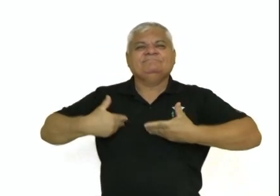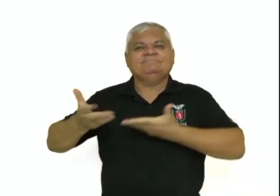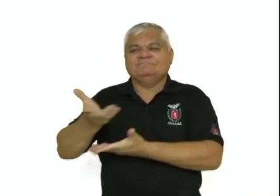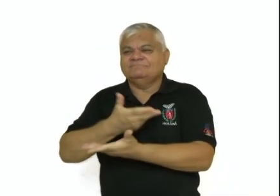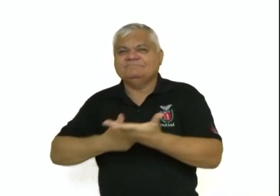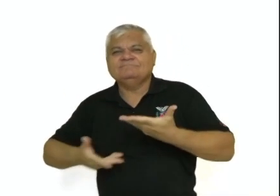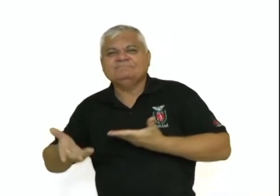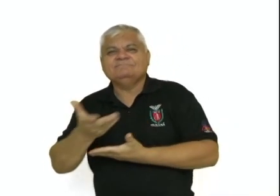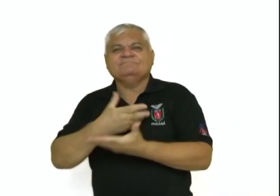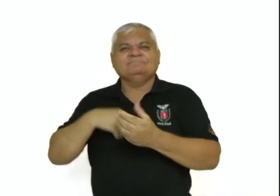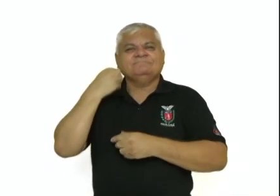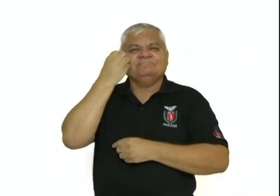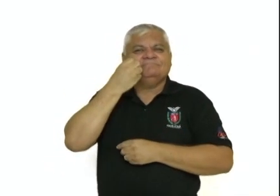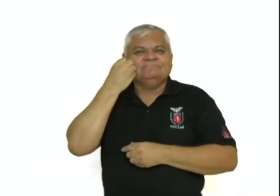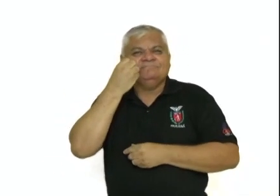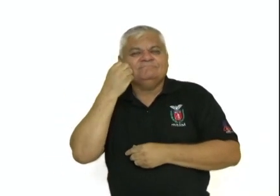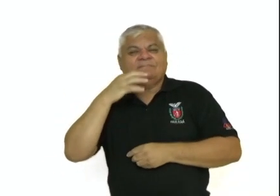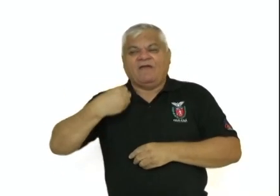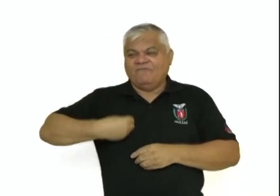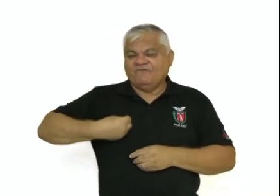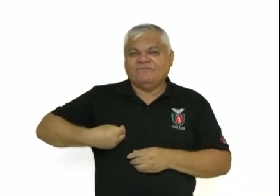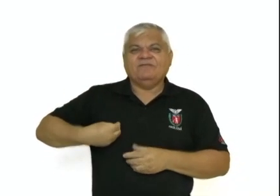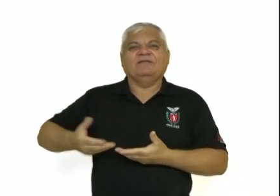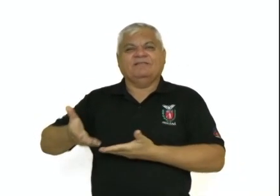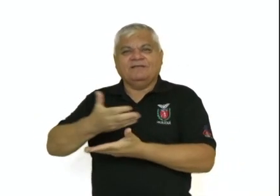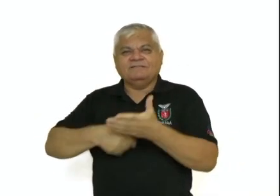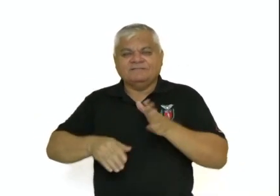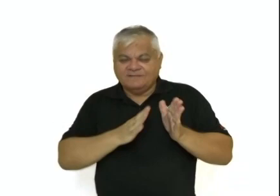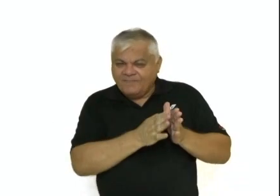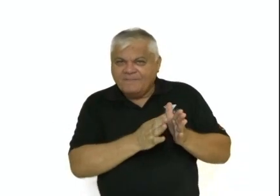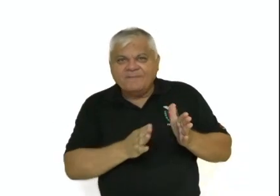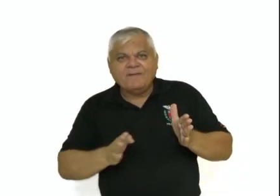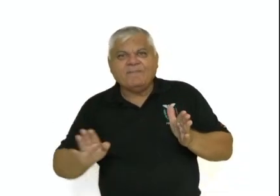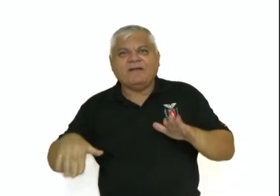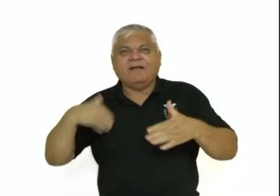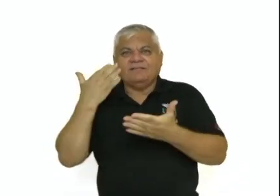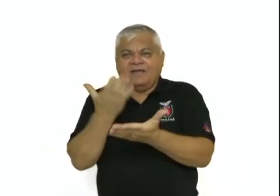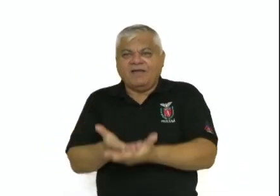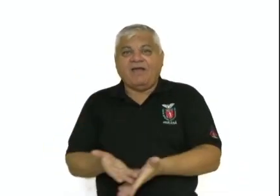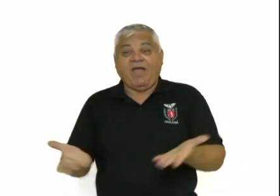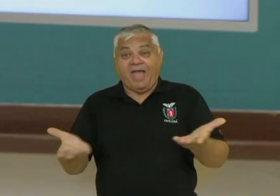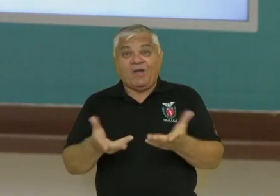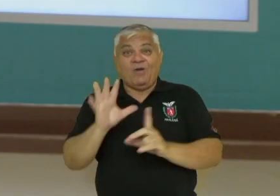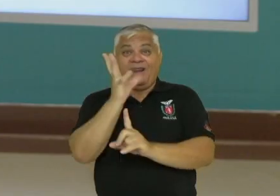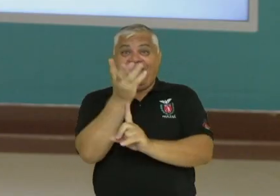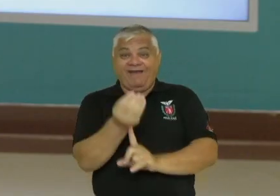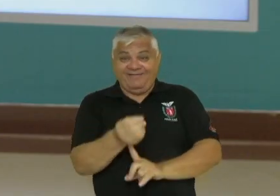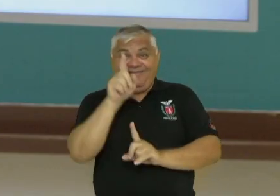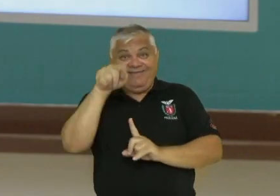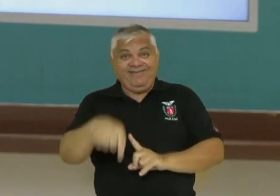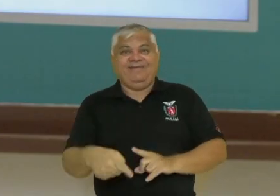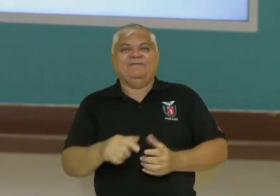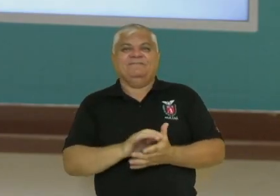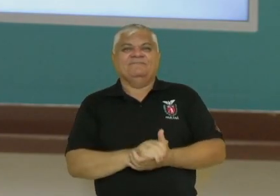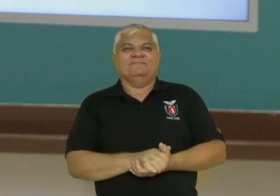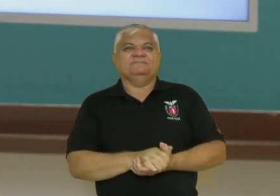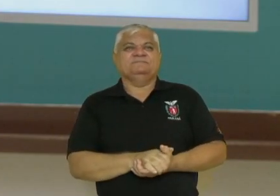vivência e das representações de diferentes momentos até chegar na forma de arte que nós conhecemos hoje em dia.